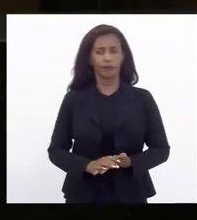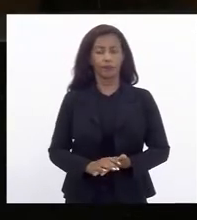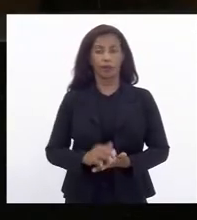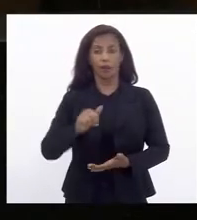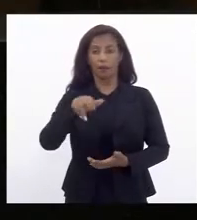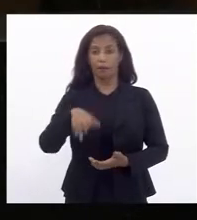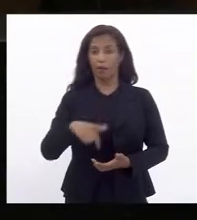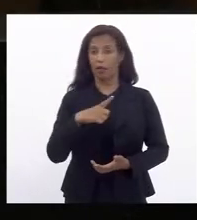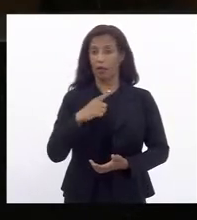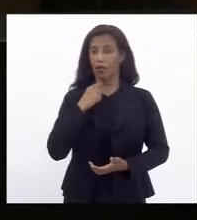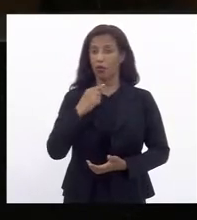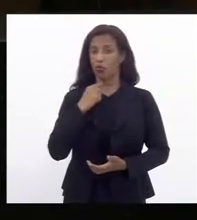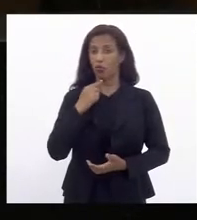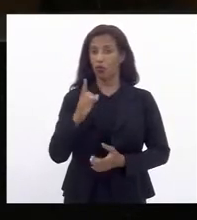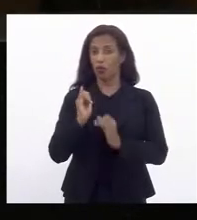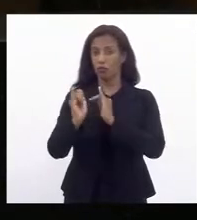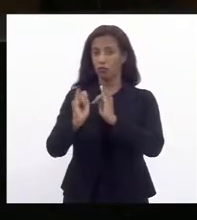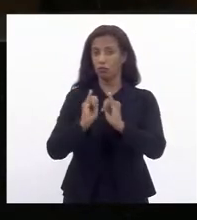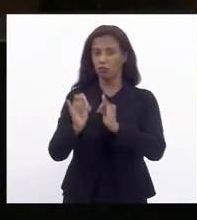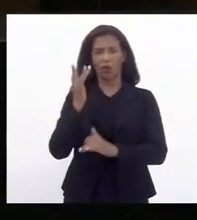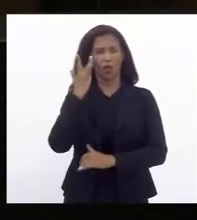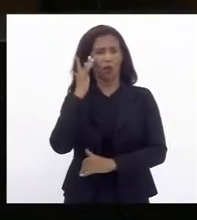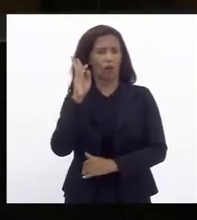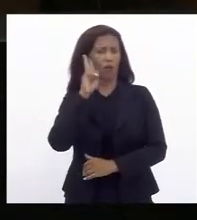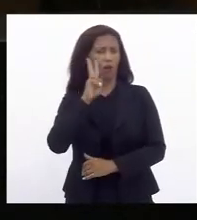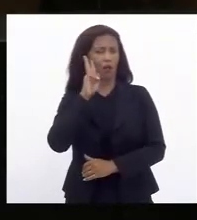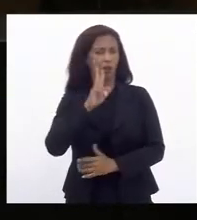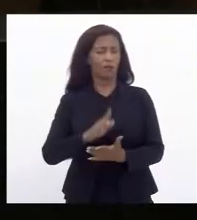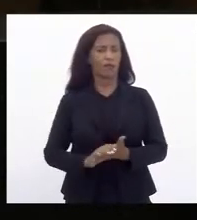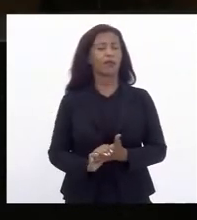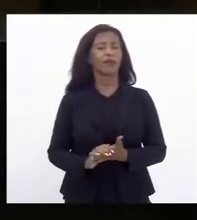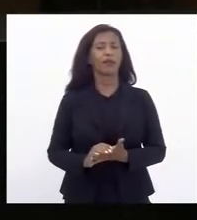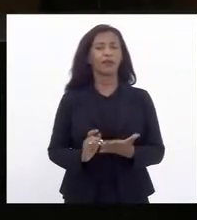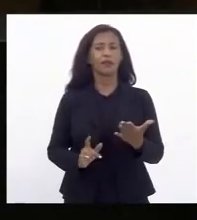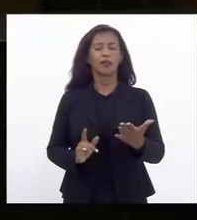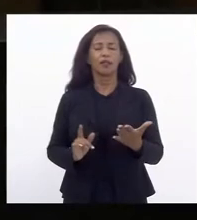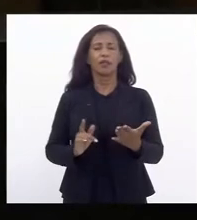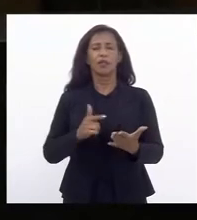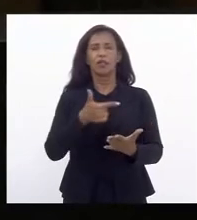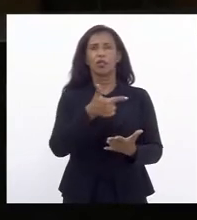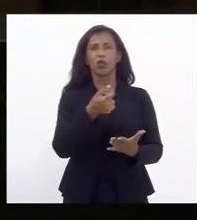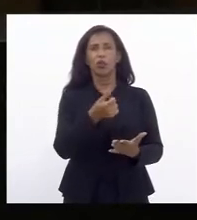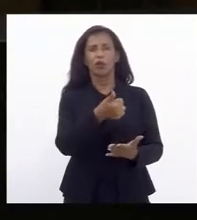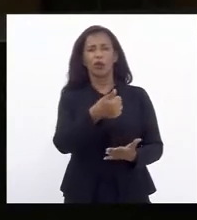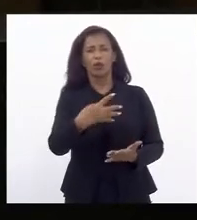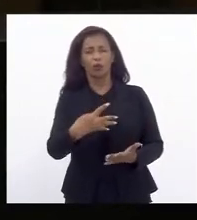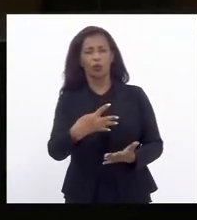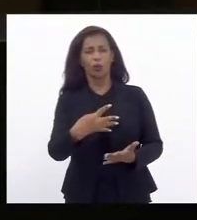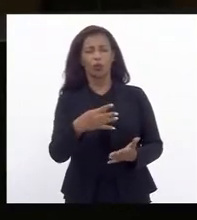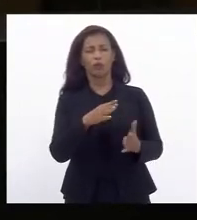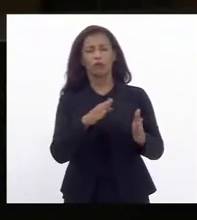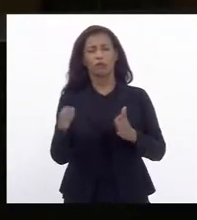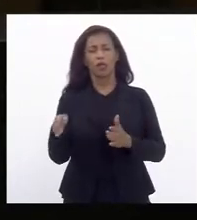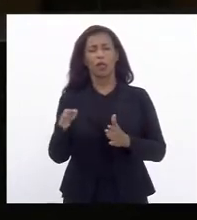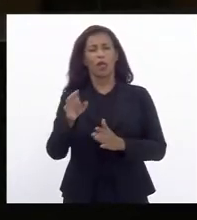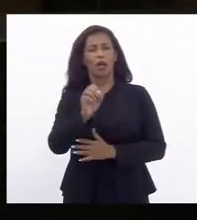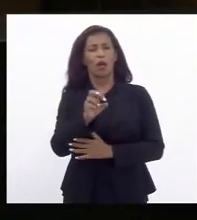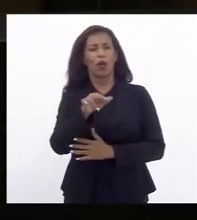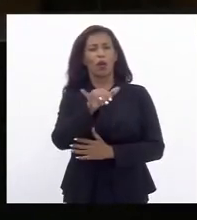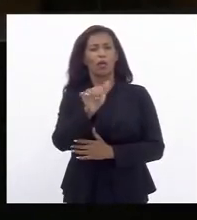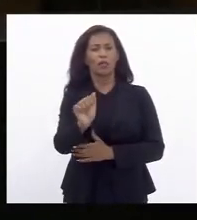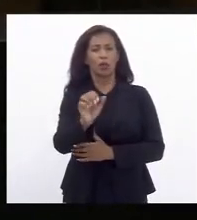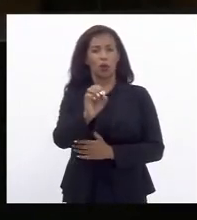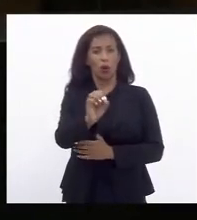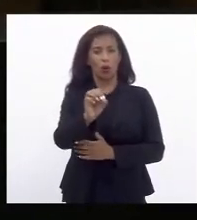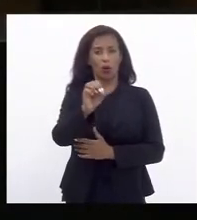tem dúvida desse dado, acho que vale lembrar que, desde 2014, a Organização das Nações